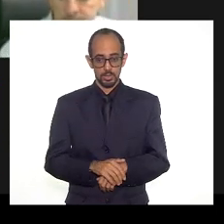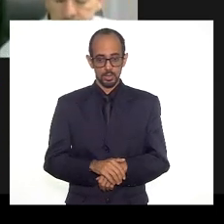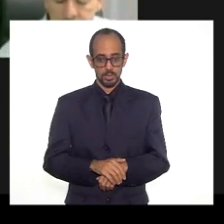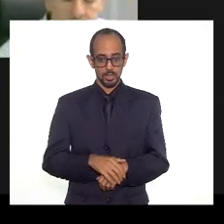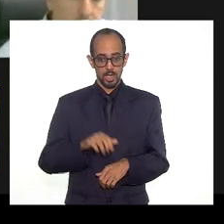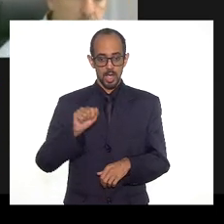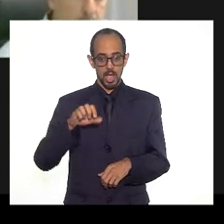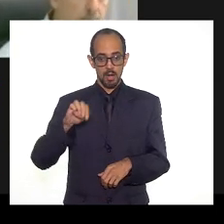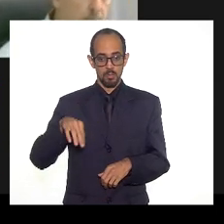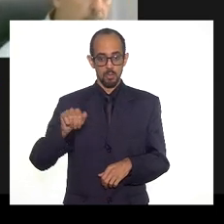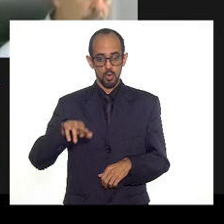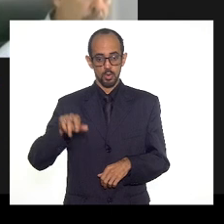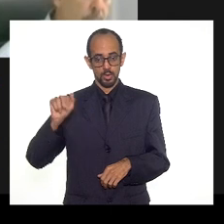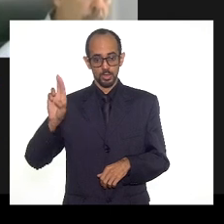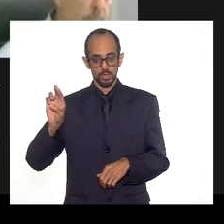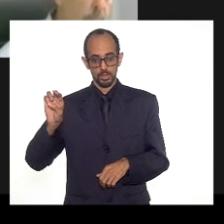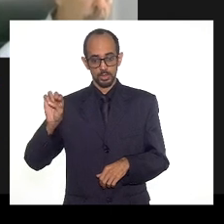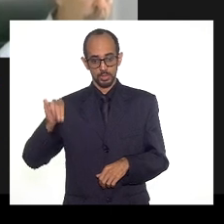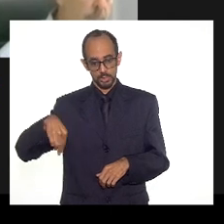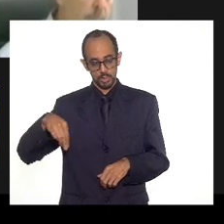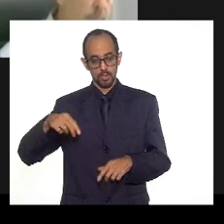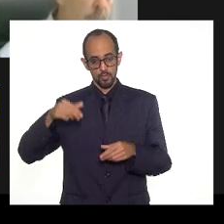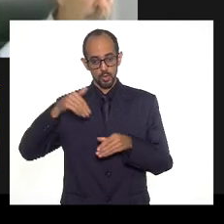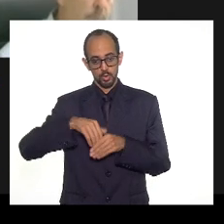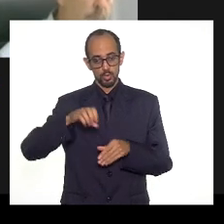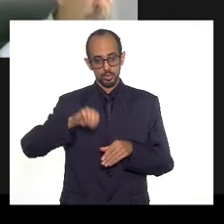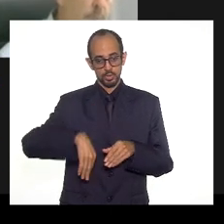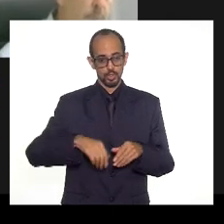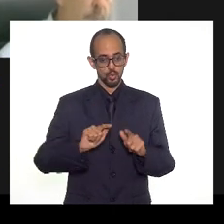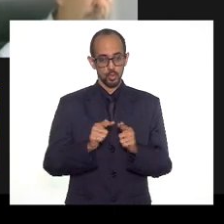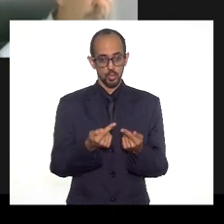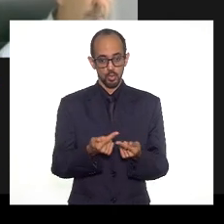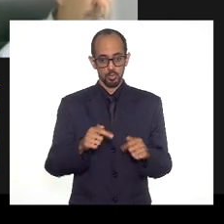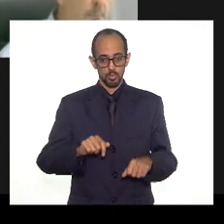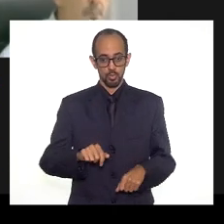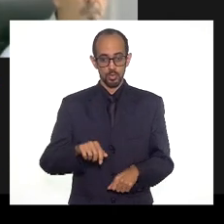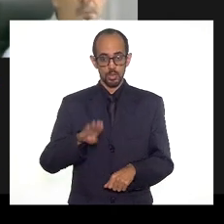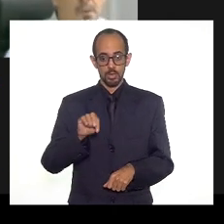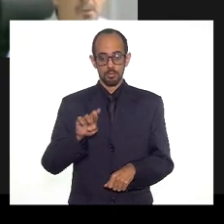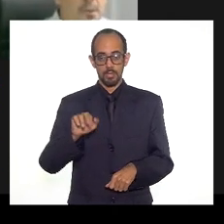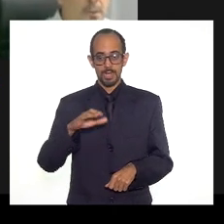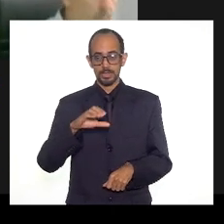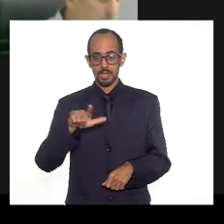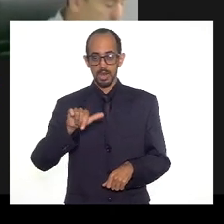Deputado Rodrigo Amorim votou sim no grupo. Deputado Rodrigo Bacelar.